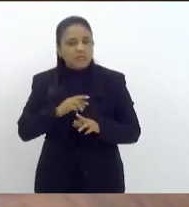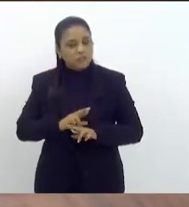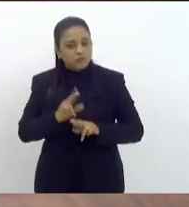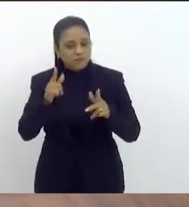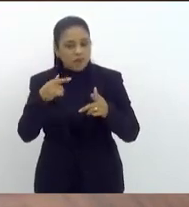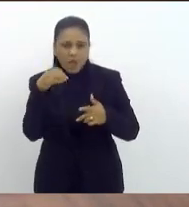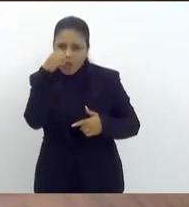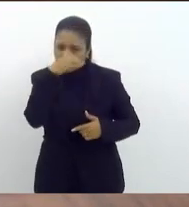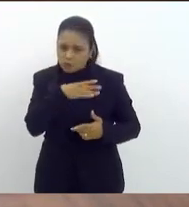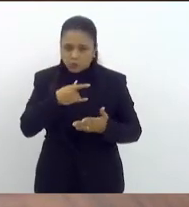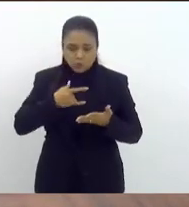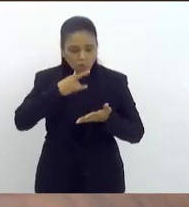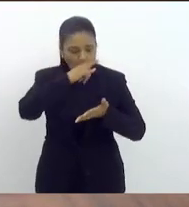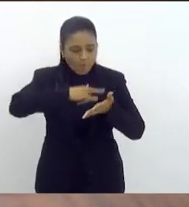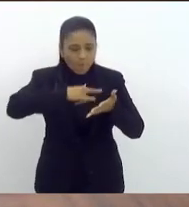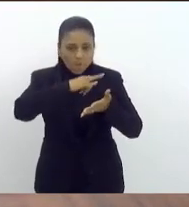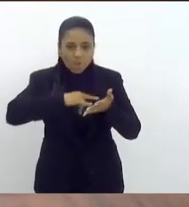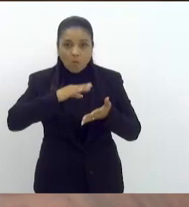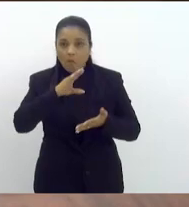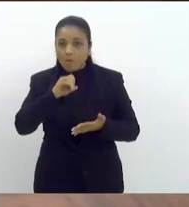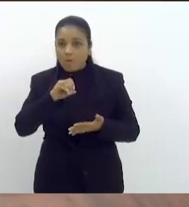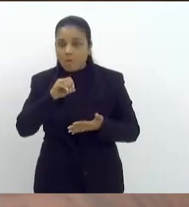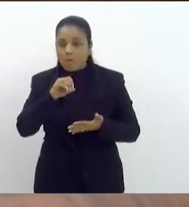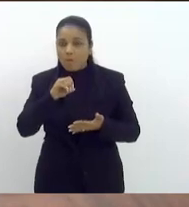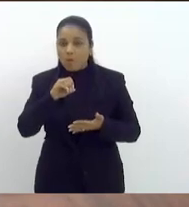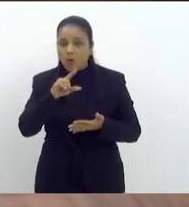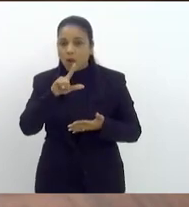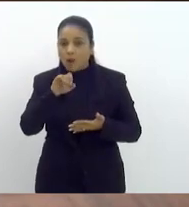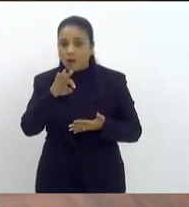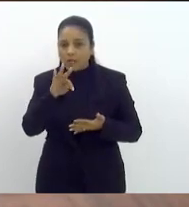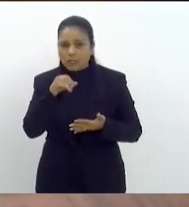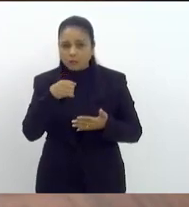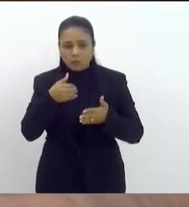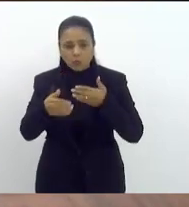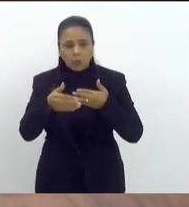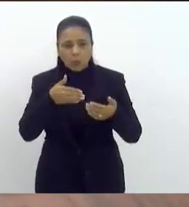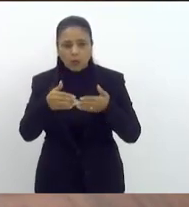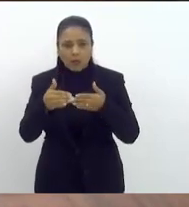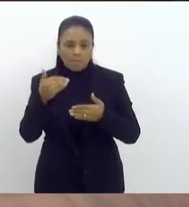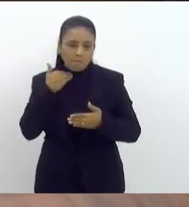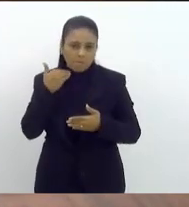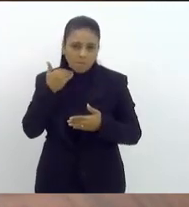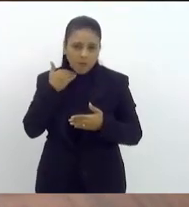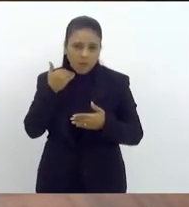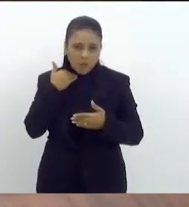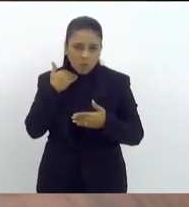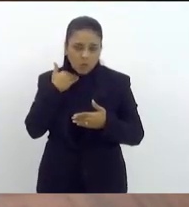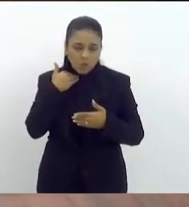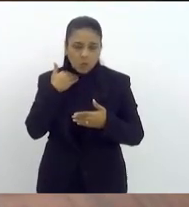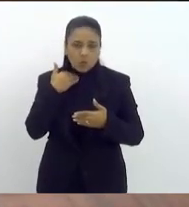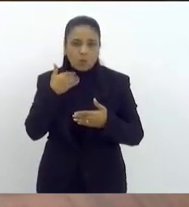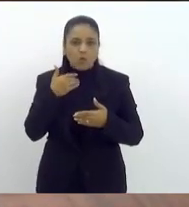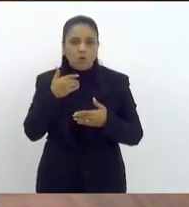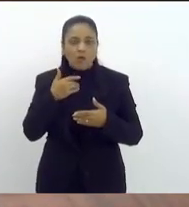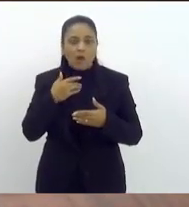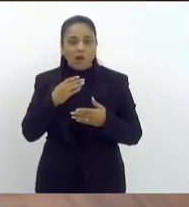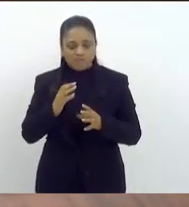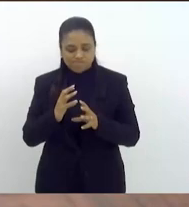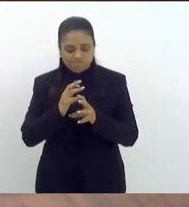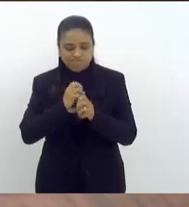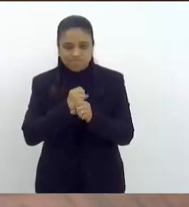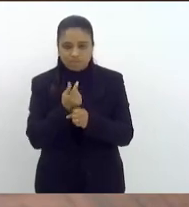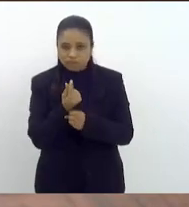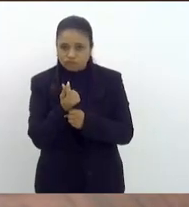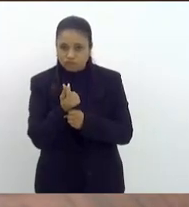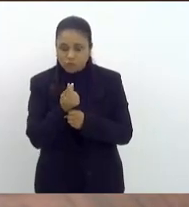de qualquer agência bancária qualquer uma independente da bandeira com a conta com o dinheiro contado